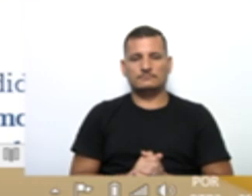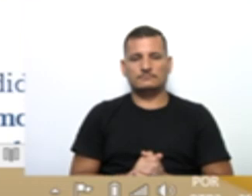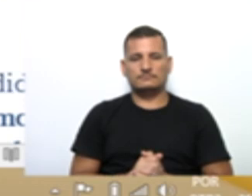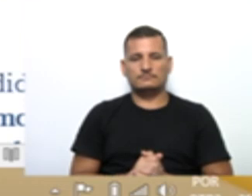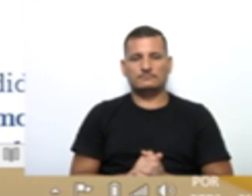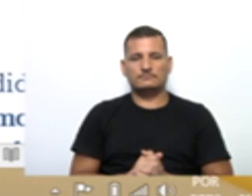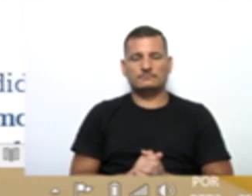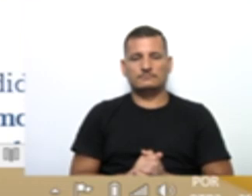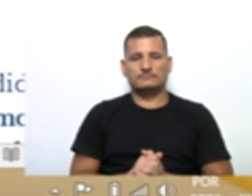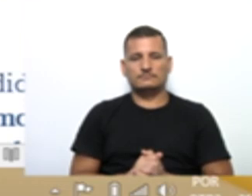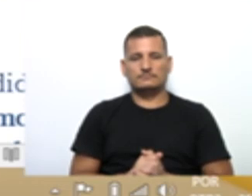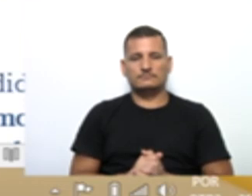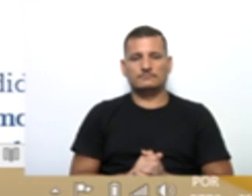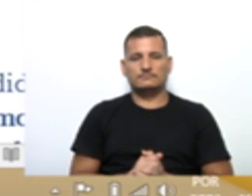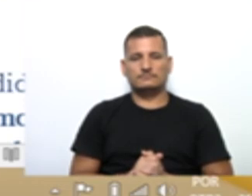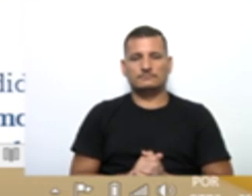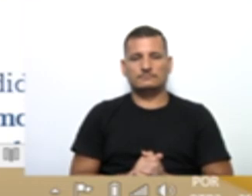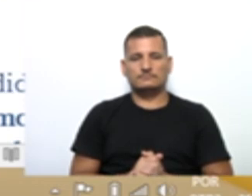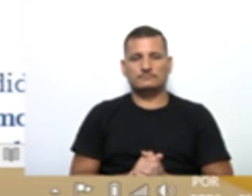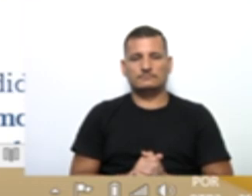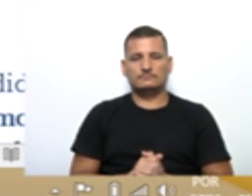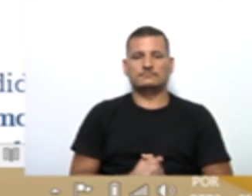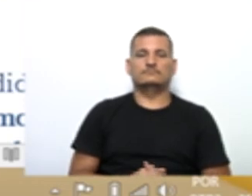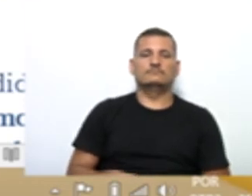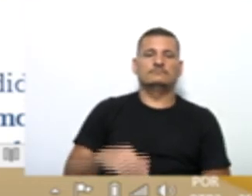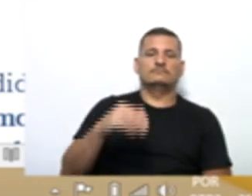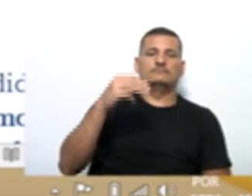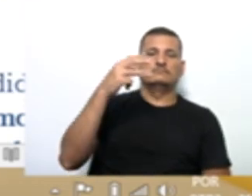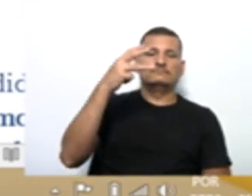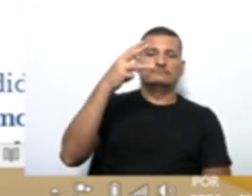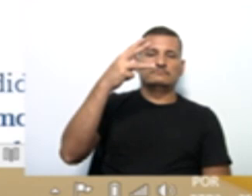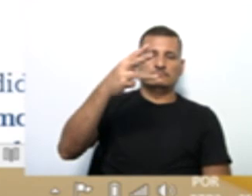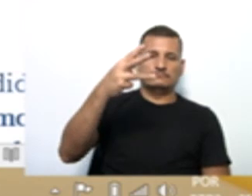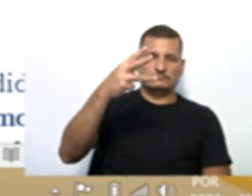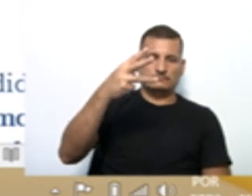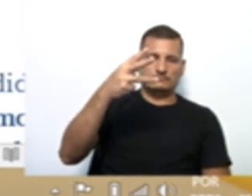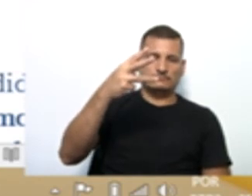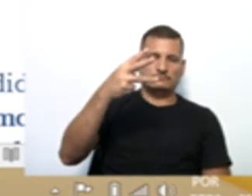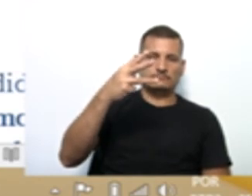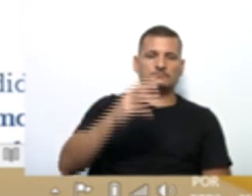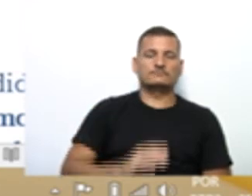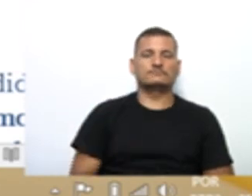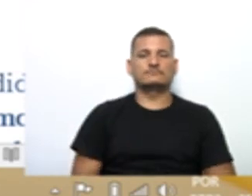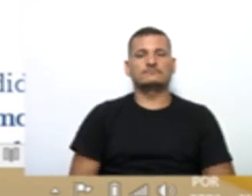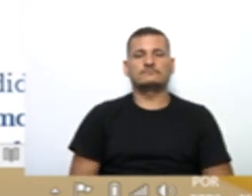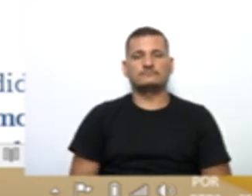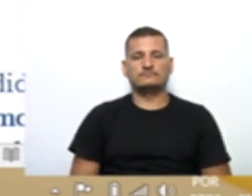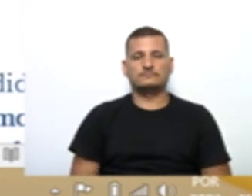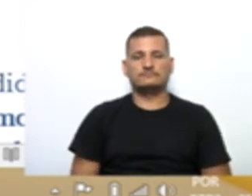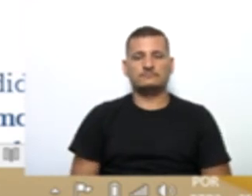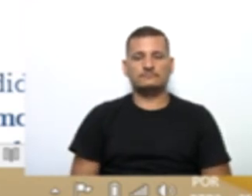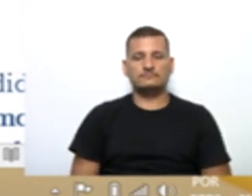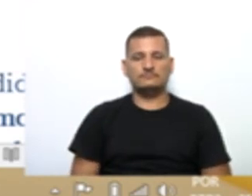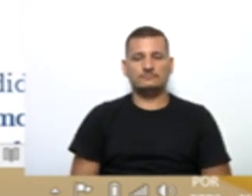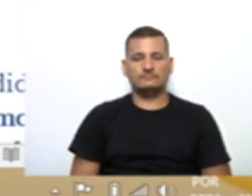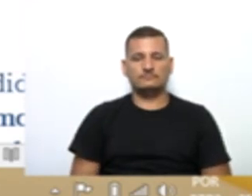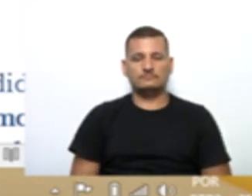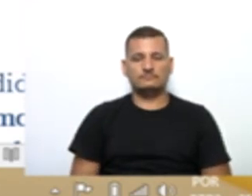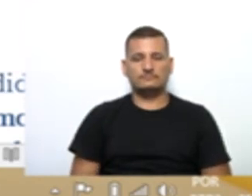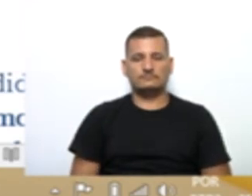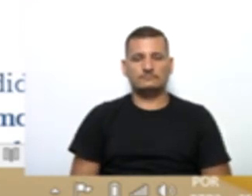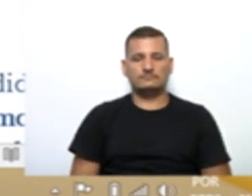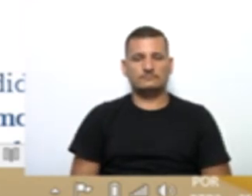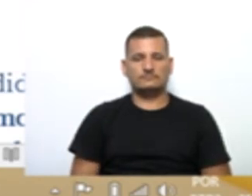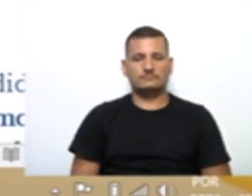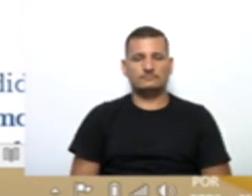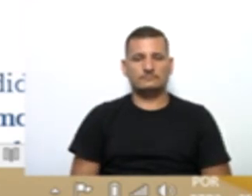superior é 3 centímetros. para que possam ser inseridos os